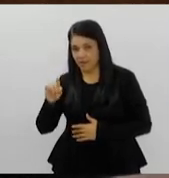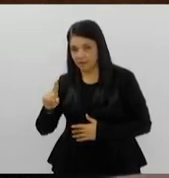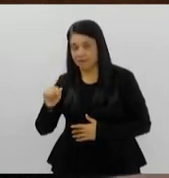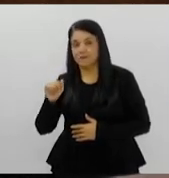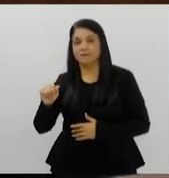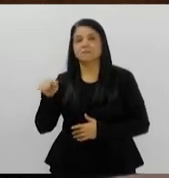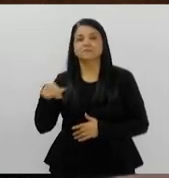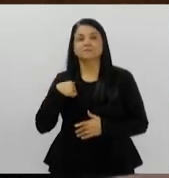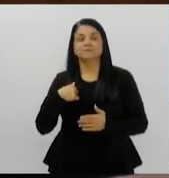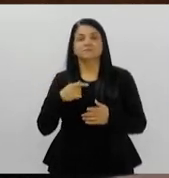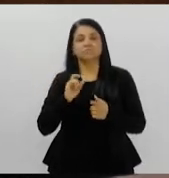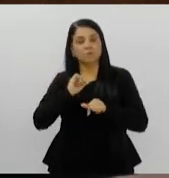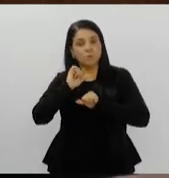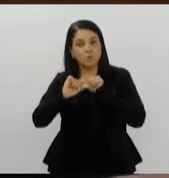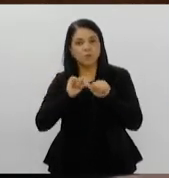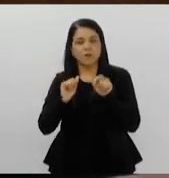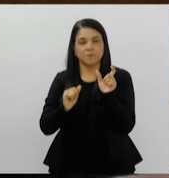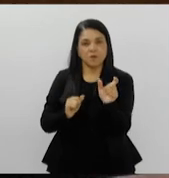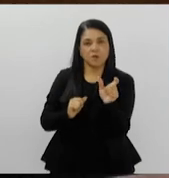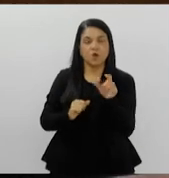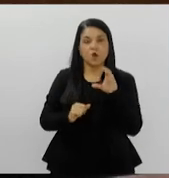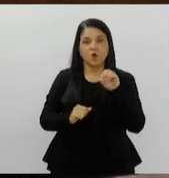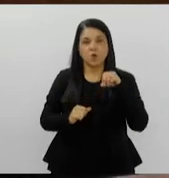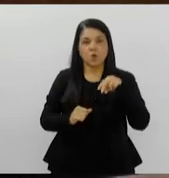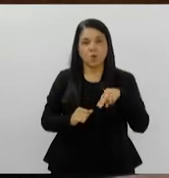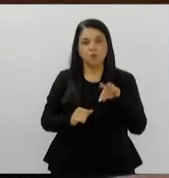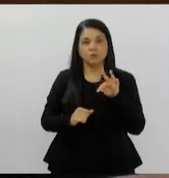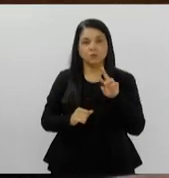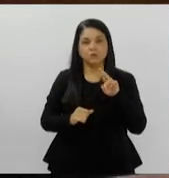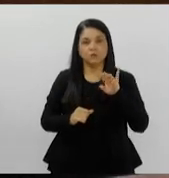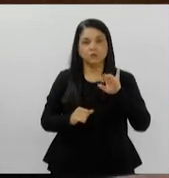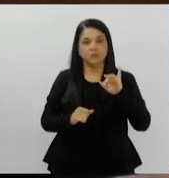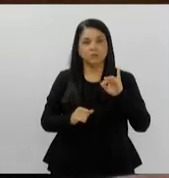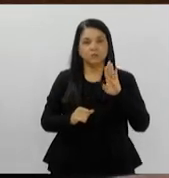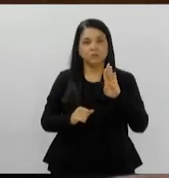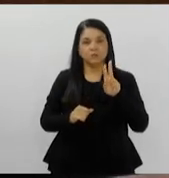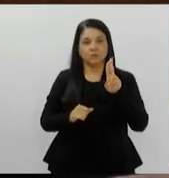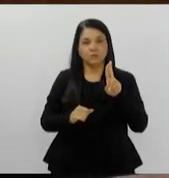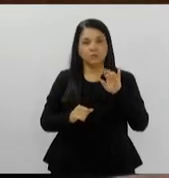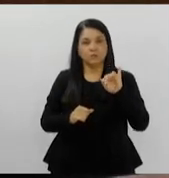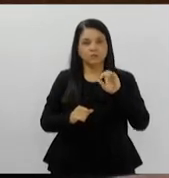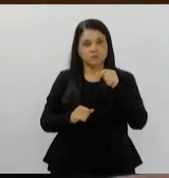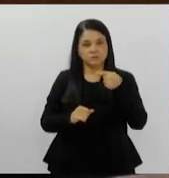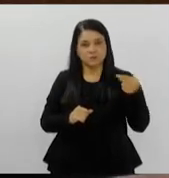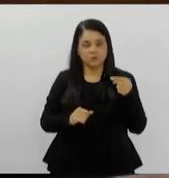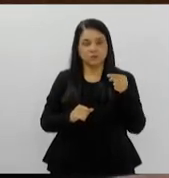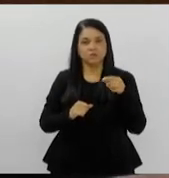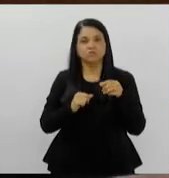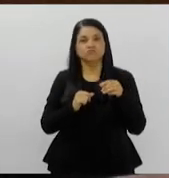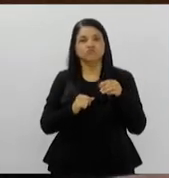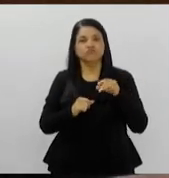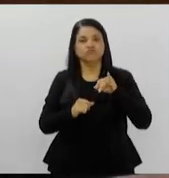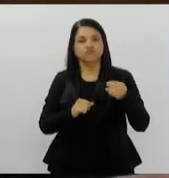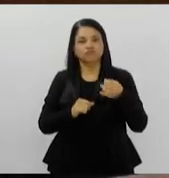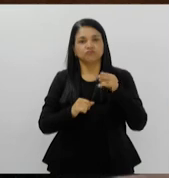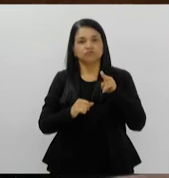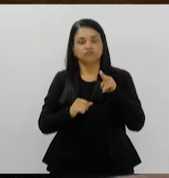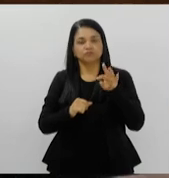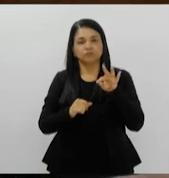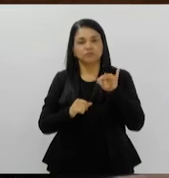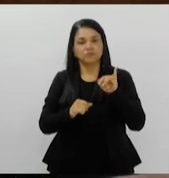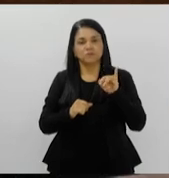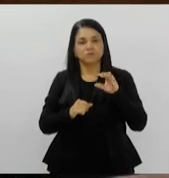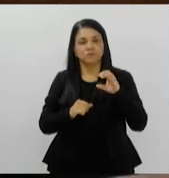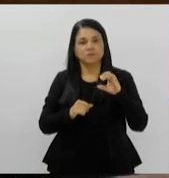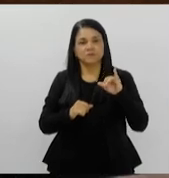E exatamente essa concessão vem nesse benefício através de algumas doenças que não estão inseridas, não tem nada que fale sobre isso dentro